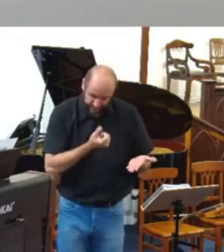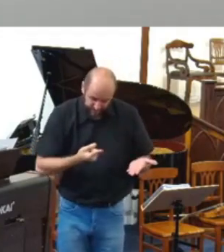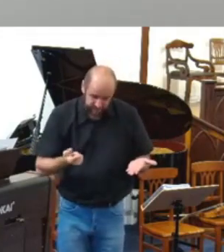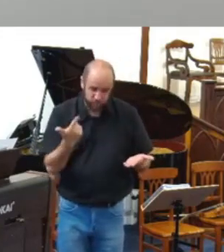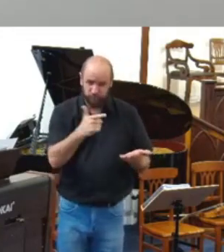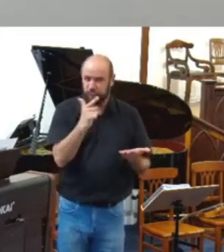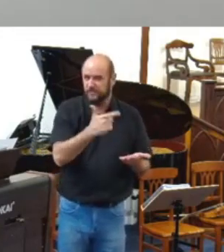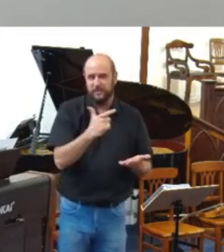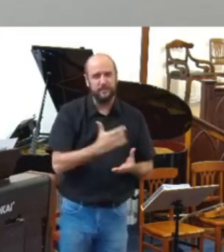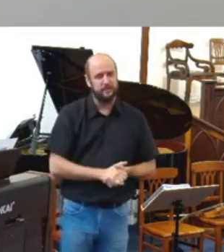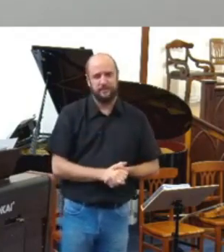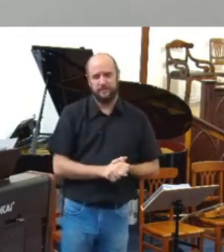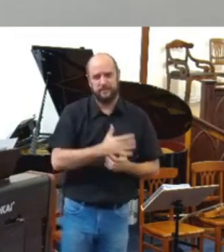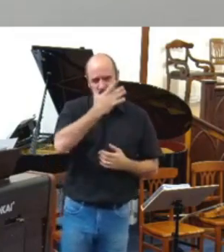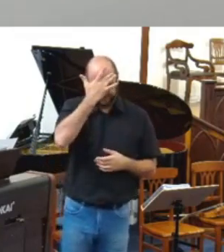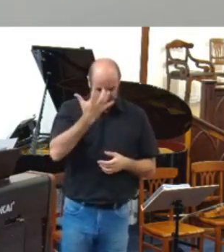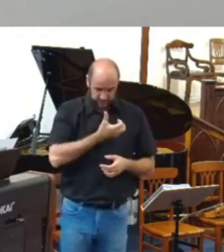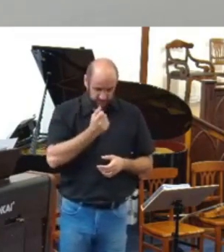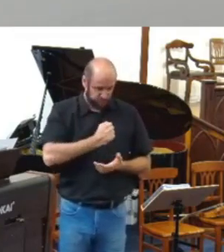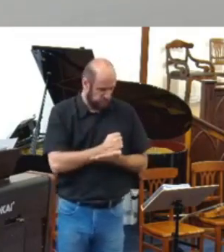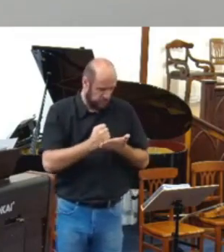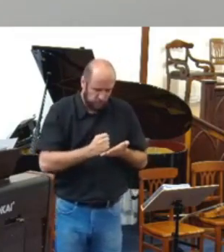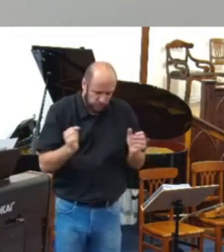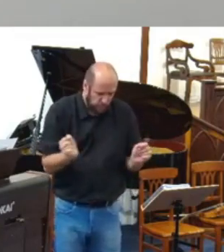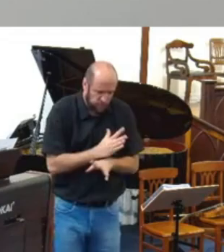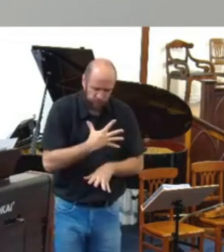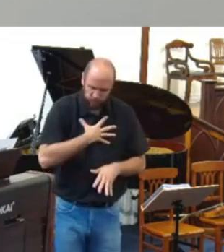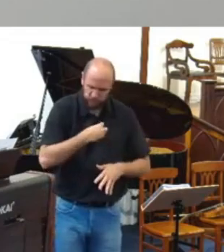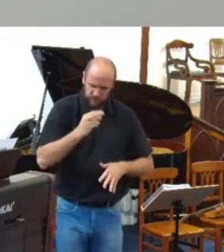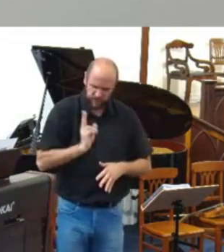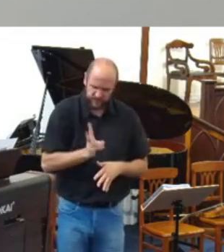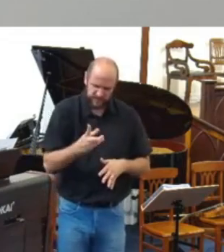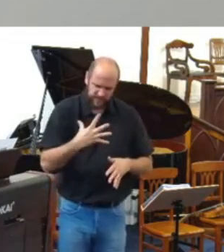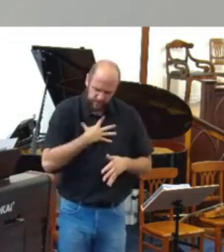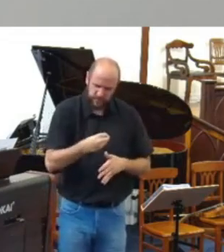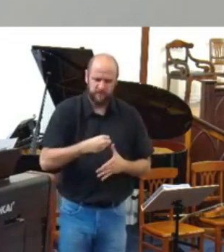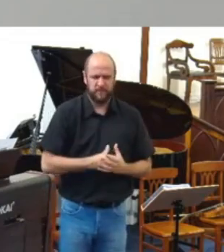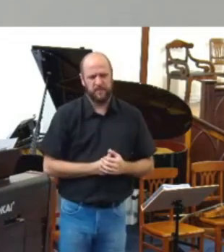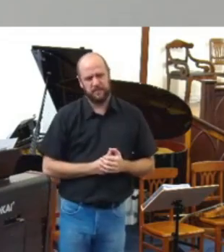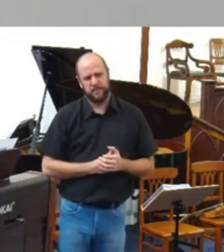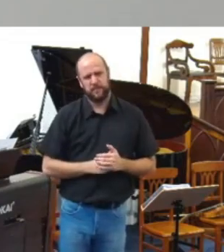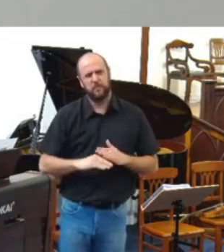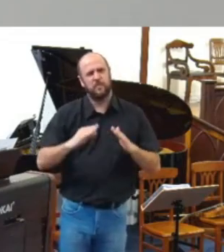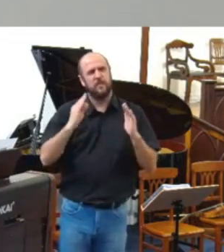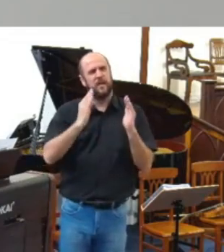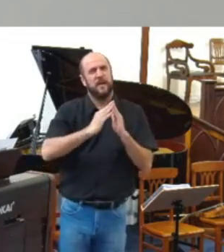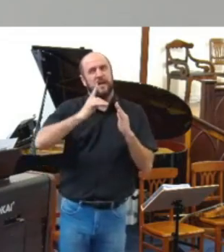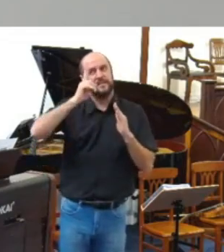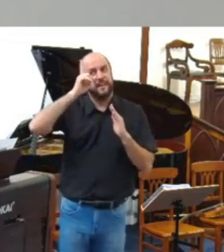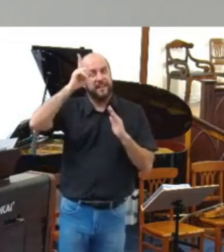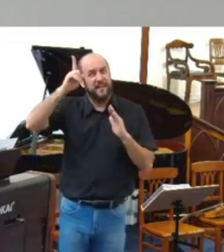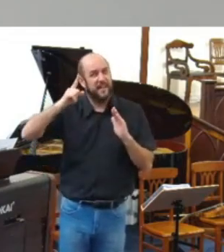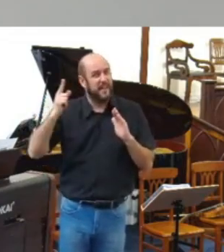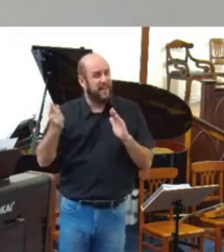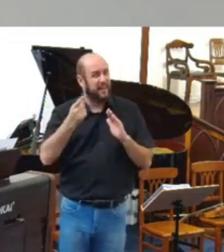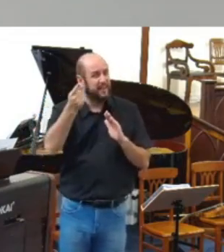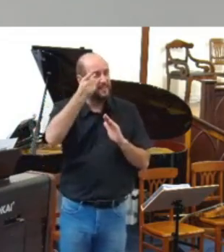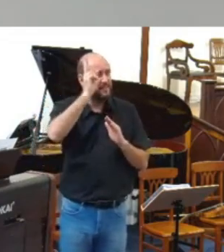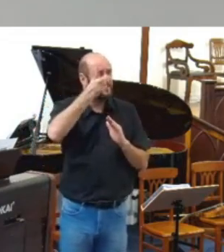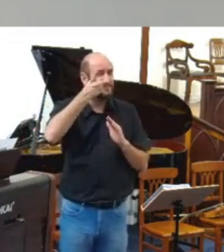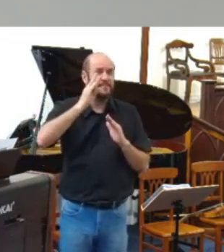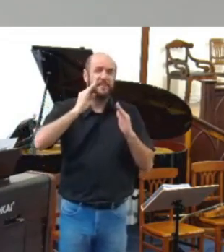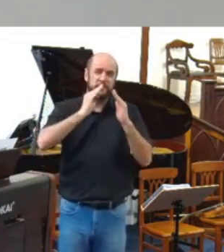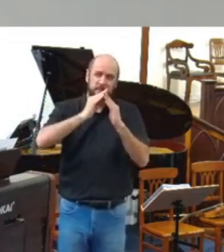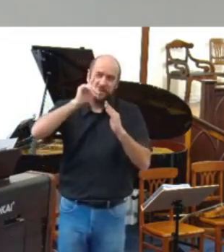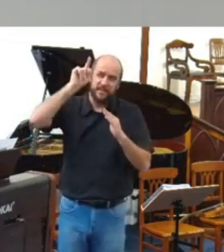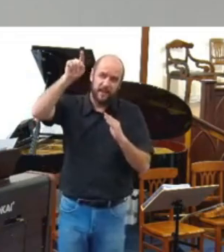salvação. O salvo está salvo, o filho é filho, a morada eterna está lá.